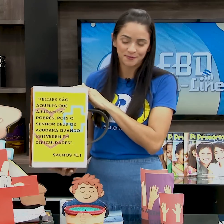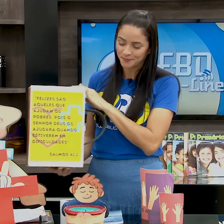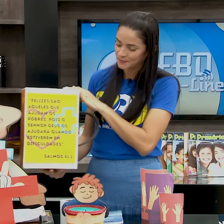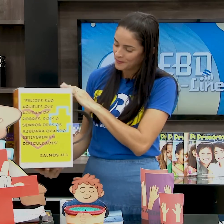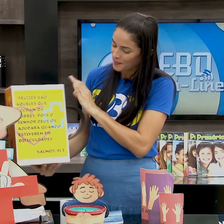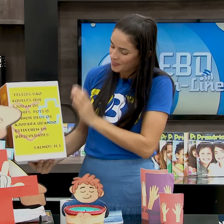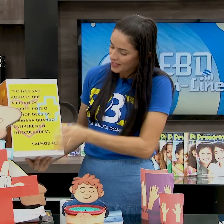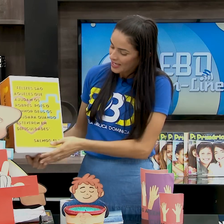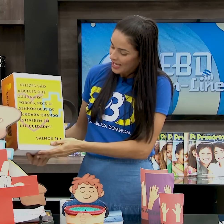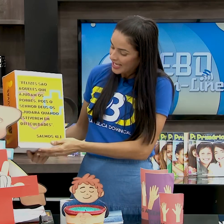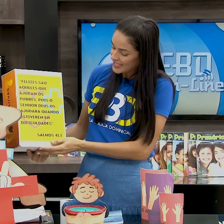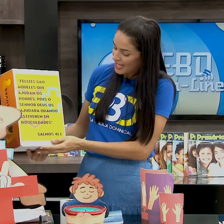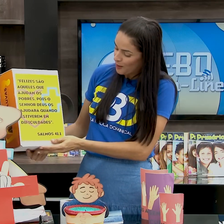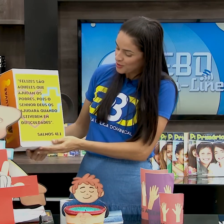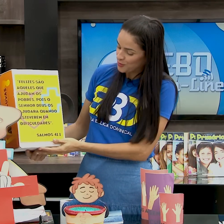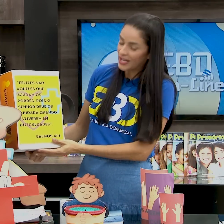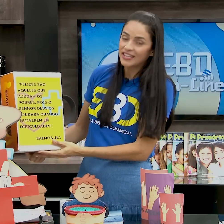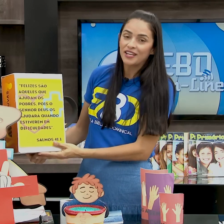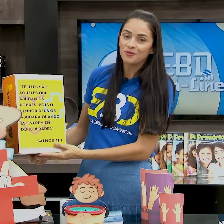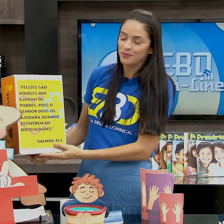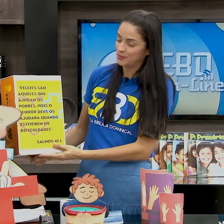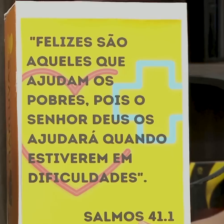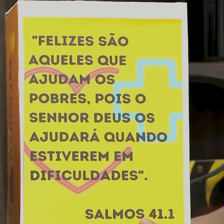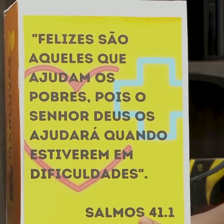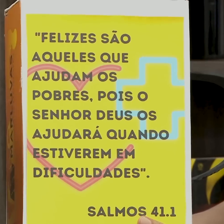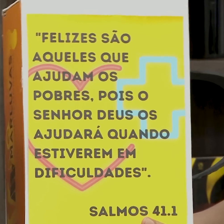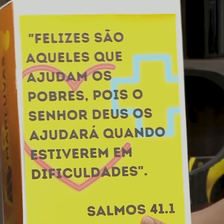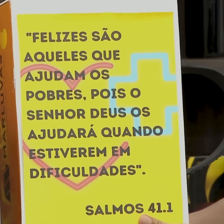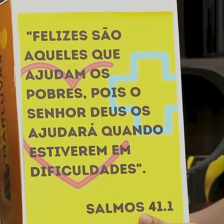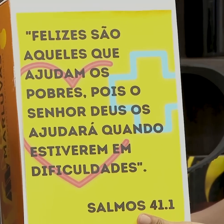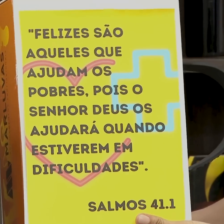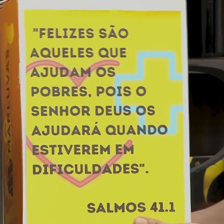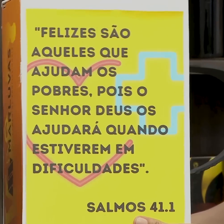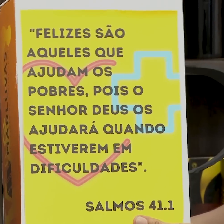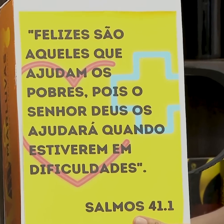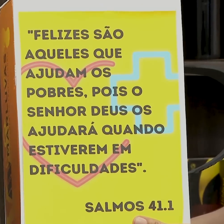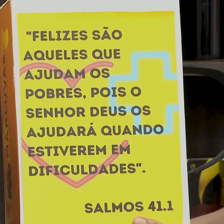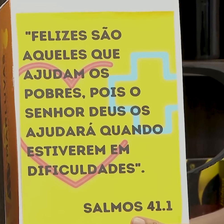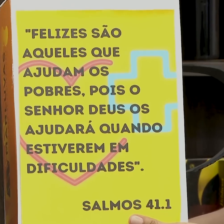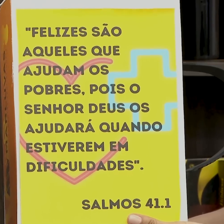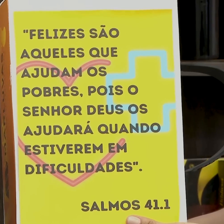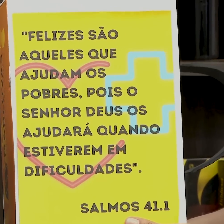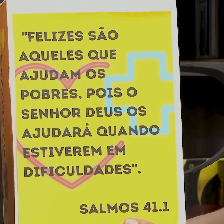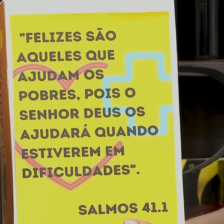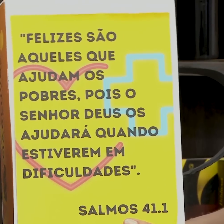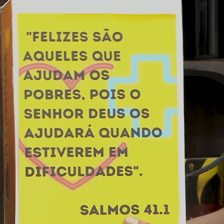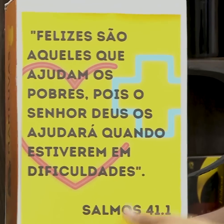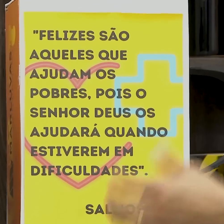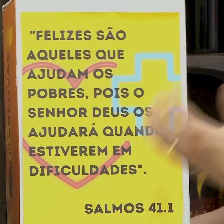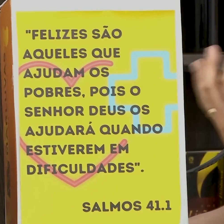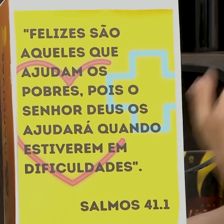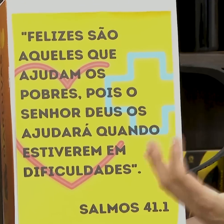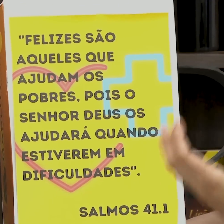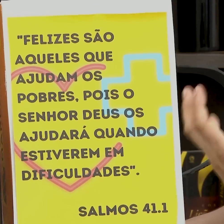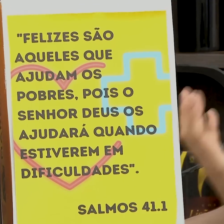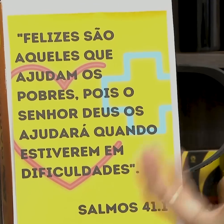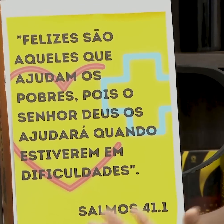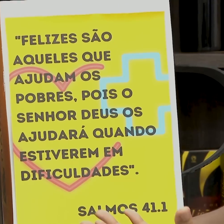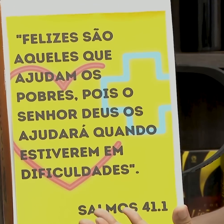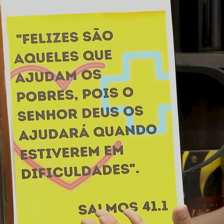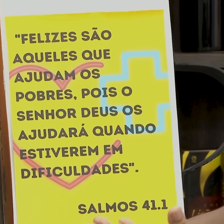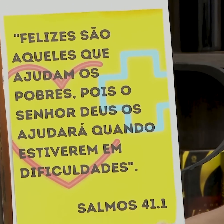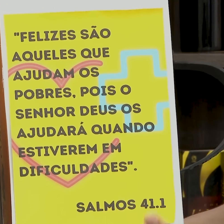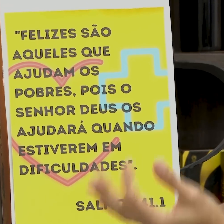memorização e salmos 41 A Bíblia fala que felizes são aqueles que ajudam